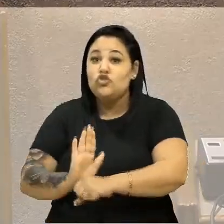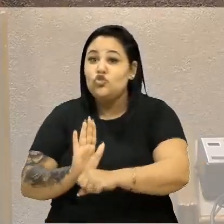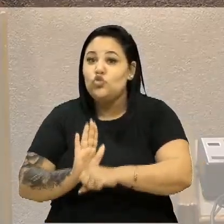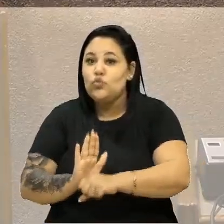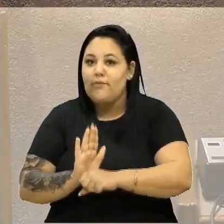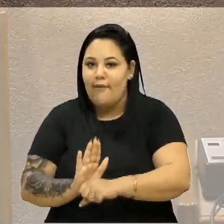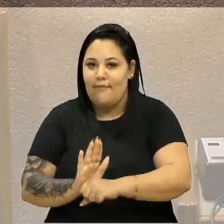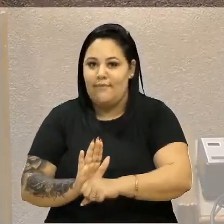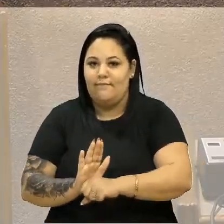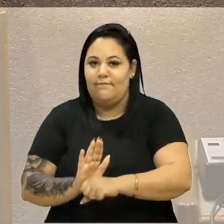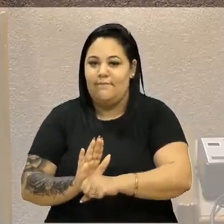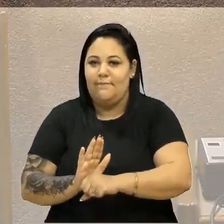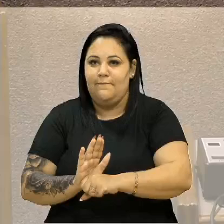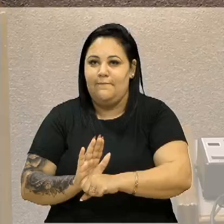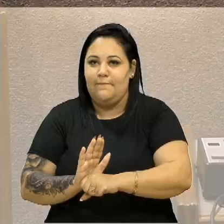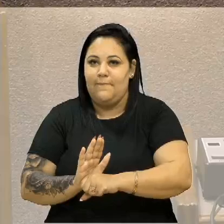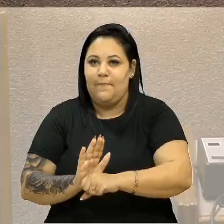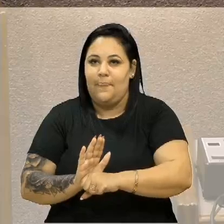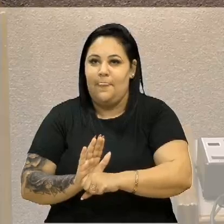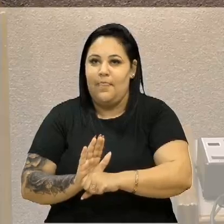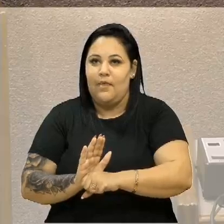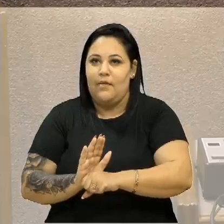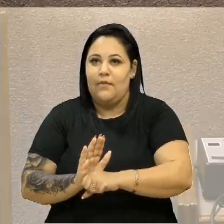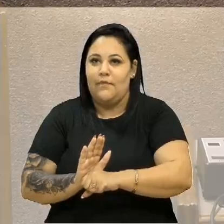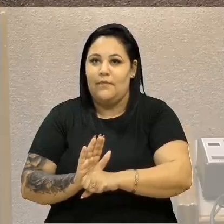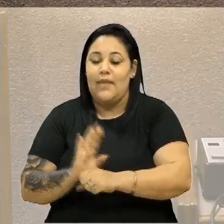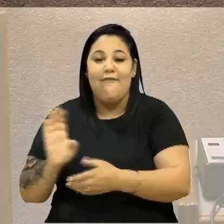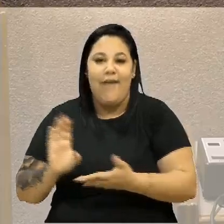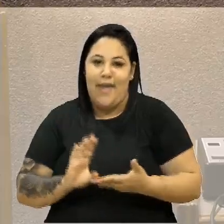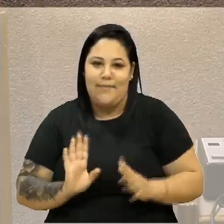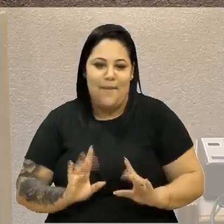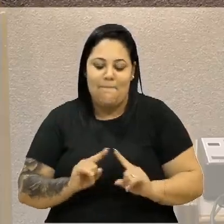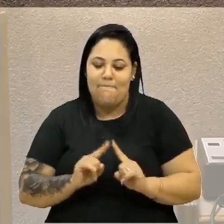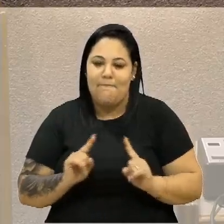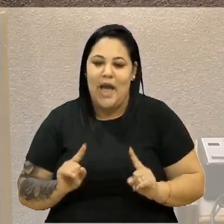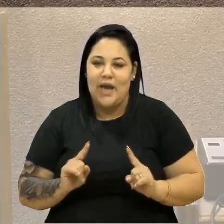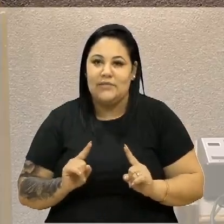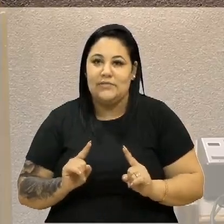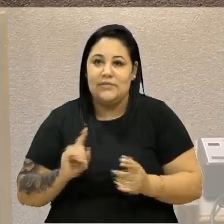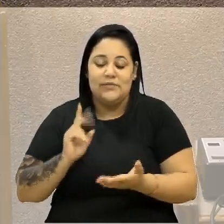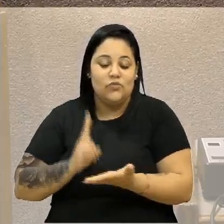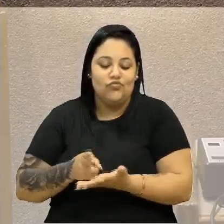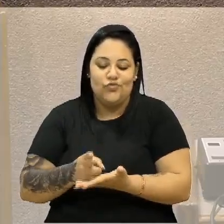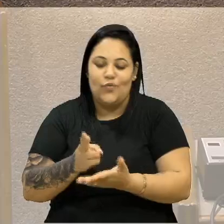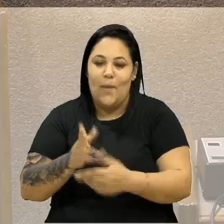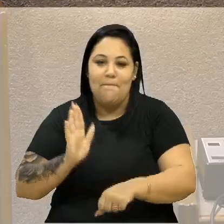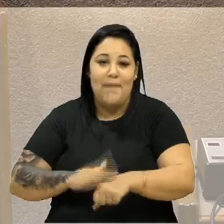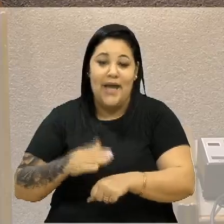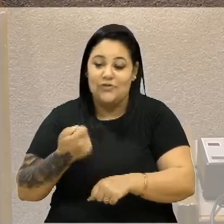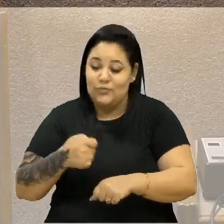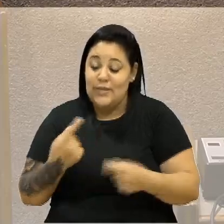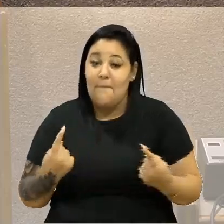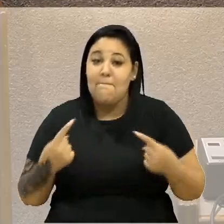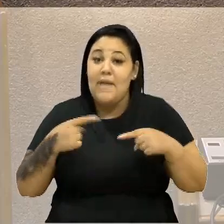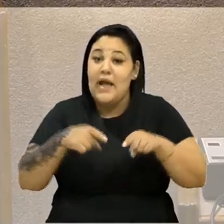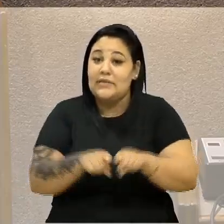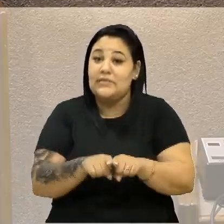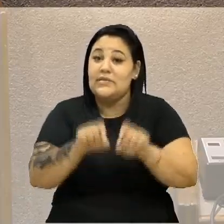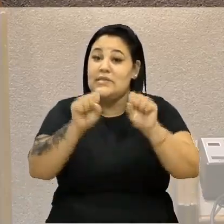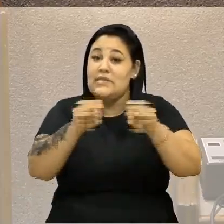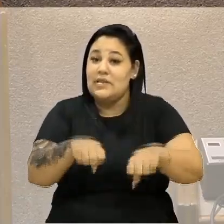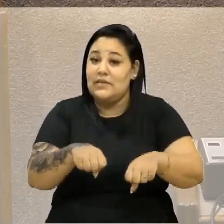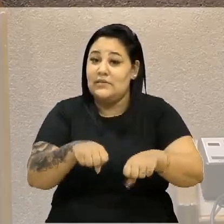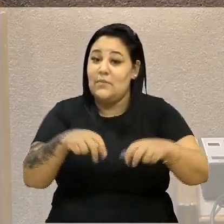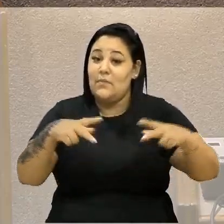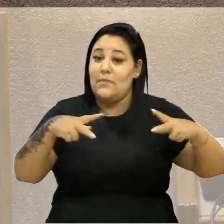todas essas questões, né, e não tem como voltar atrás. Cada vez mais a gente precisa da parceria, sim, né, da